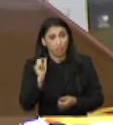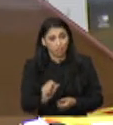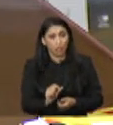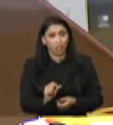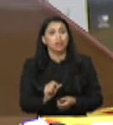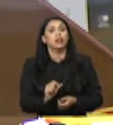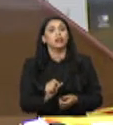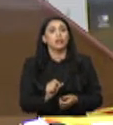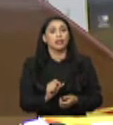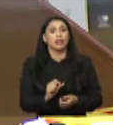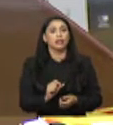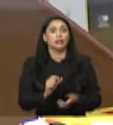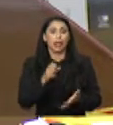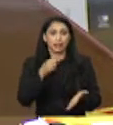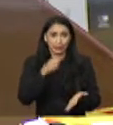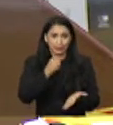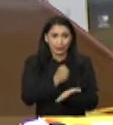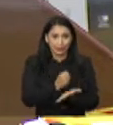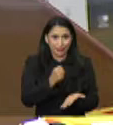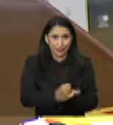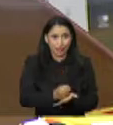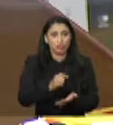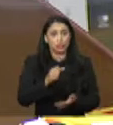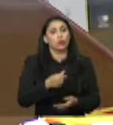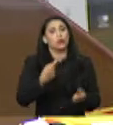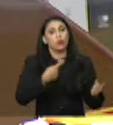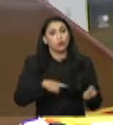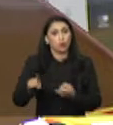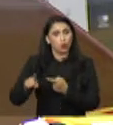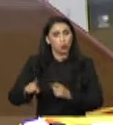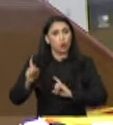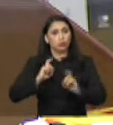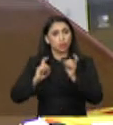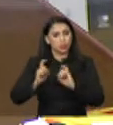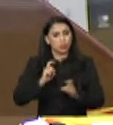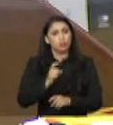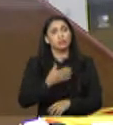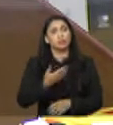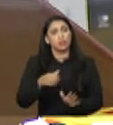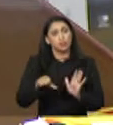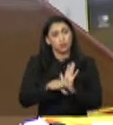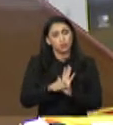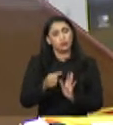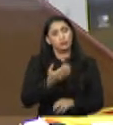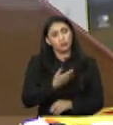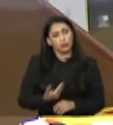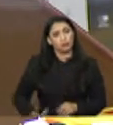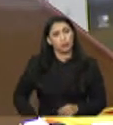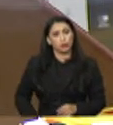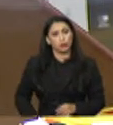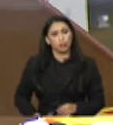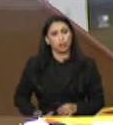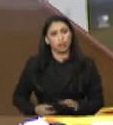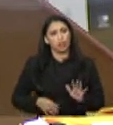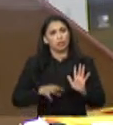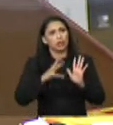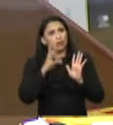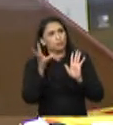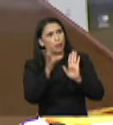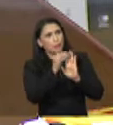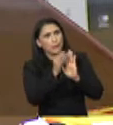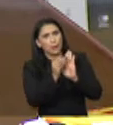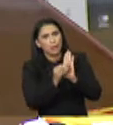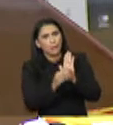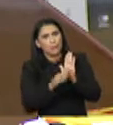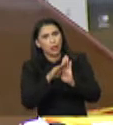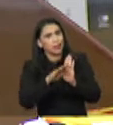e o Cadastro Nacional de condenações cíveis por ato de improbidade administrativa e inelegibilidade semelhante a um Rol de culpados no